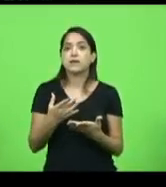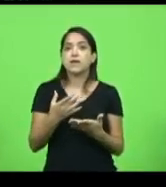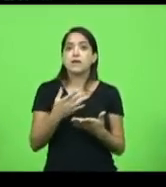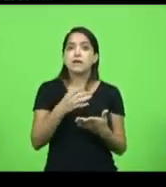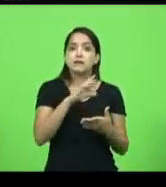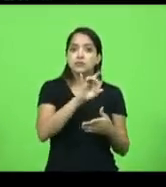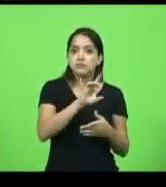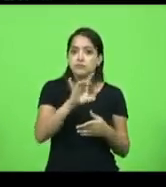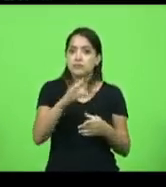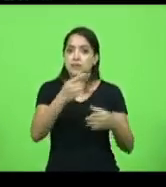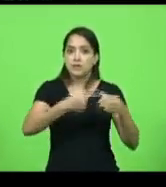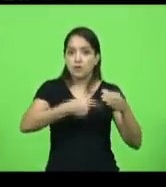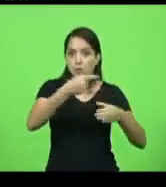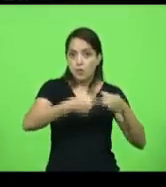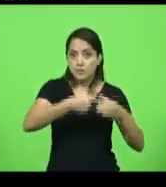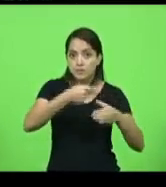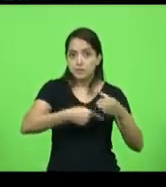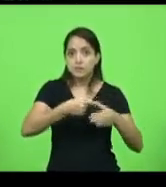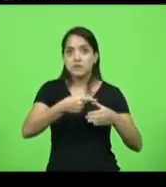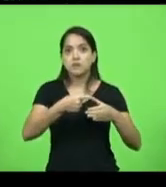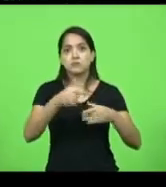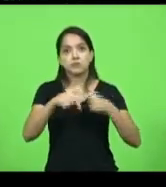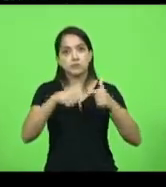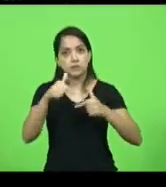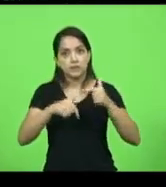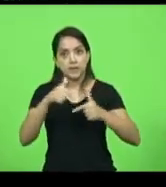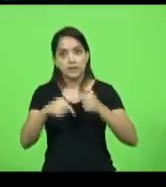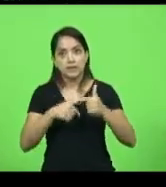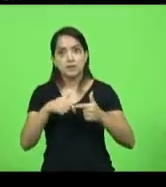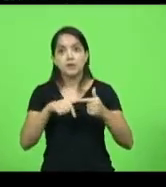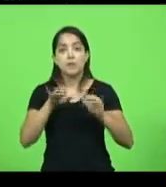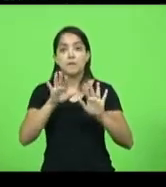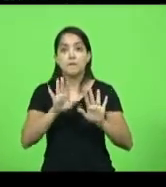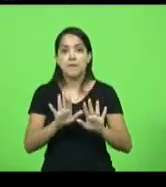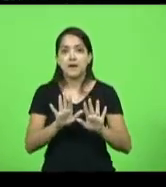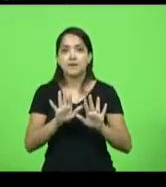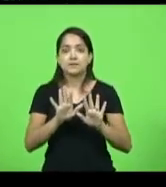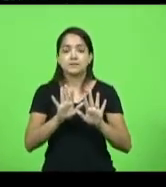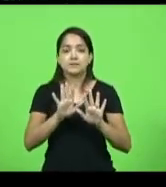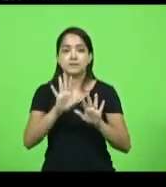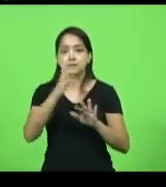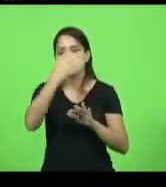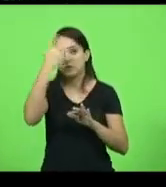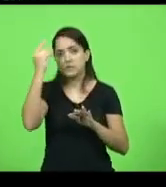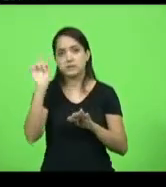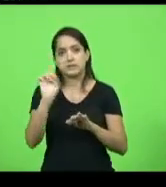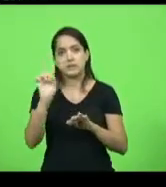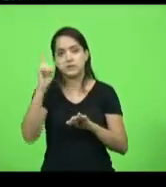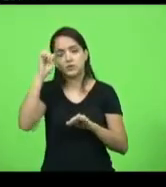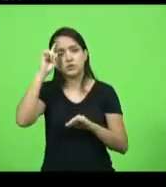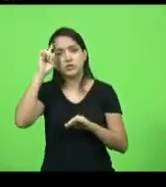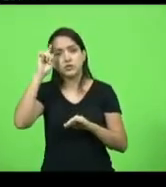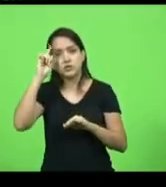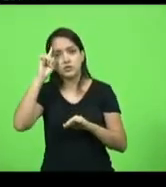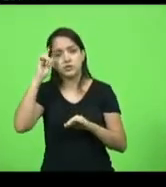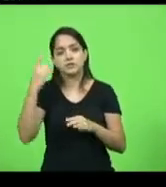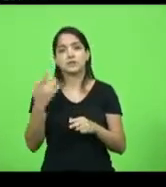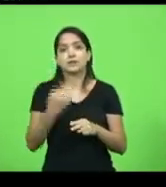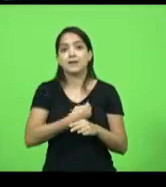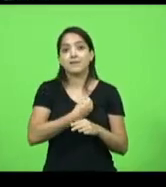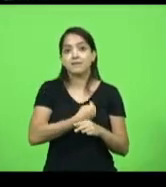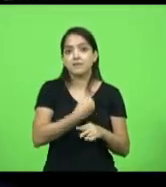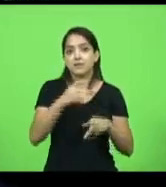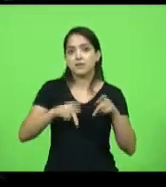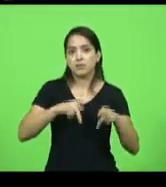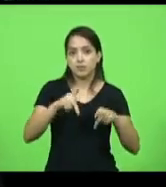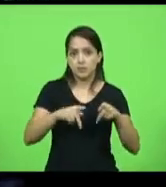comissões estão dando o seu melhor, mas também, é claro, ninguém está esquecendo o dia a dia na vida dos catarinenses.